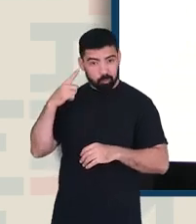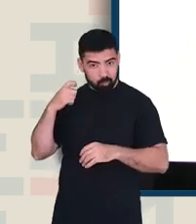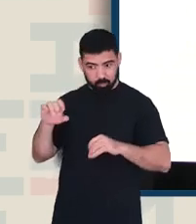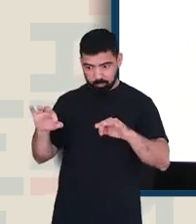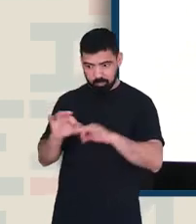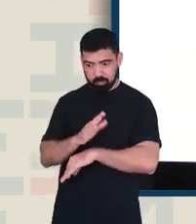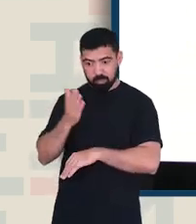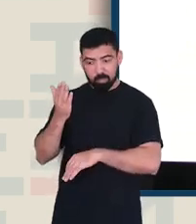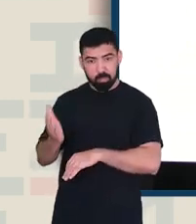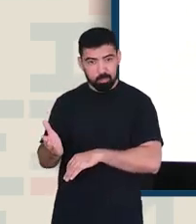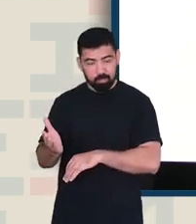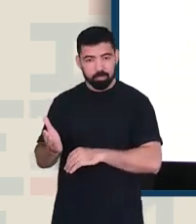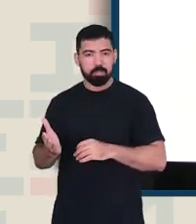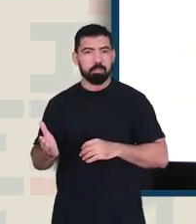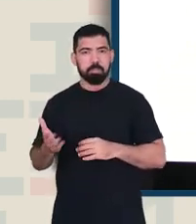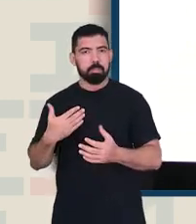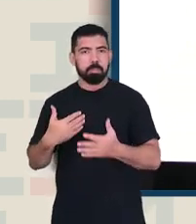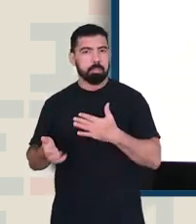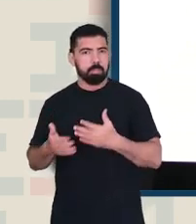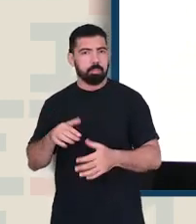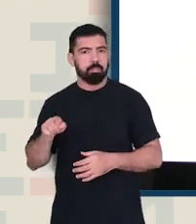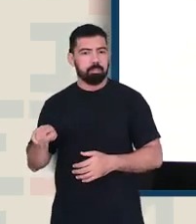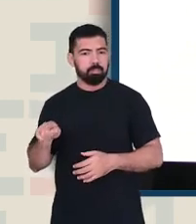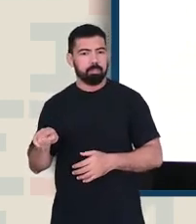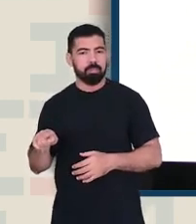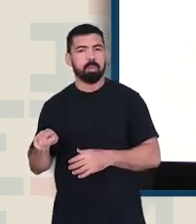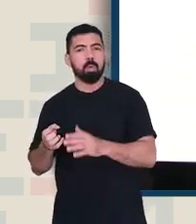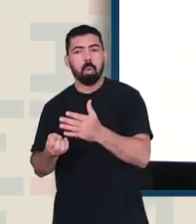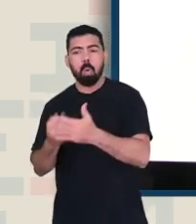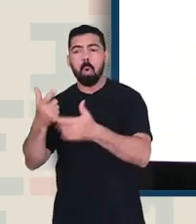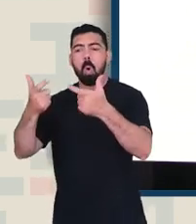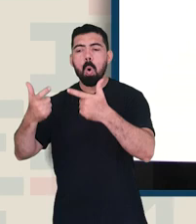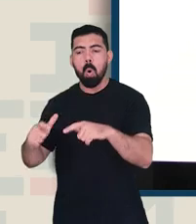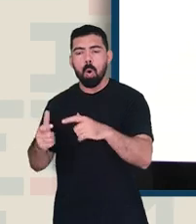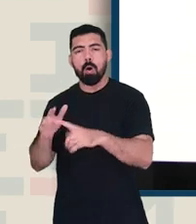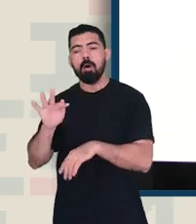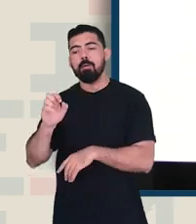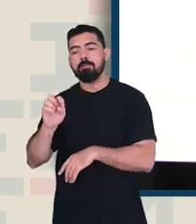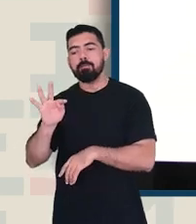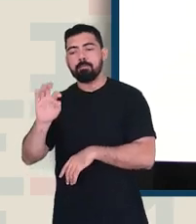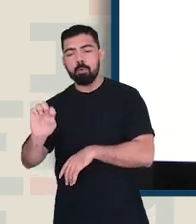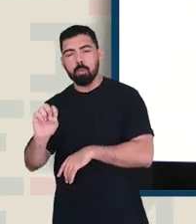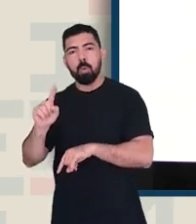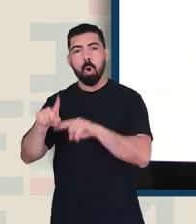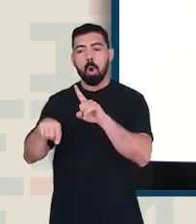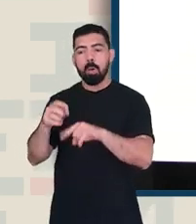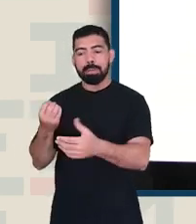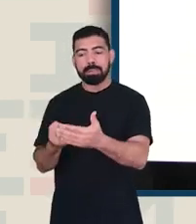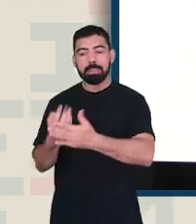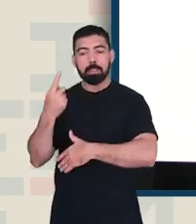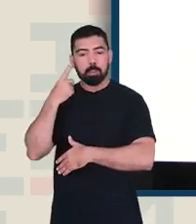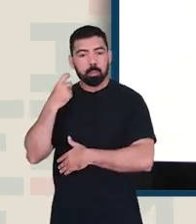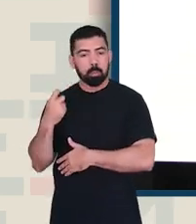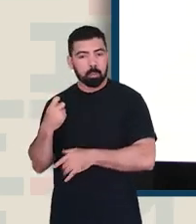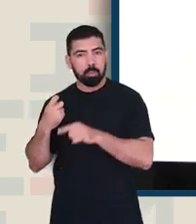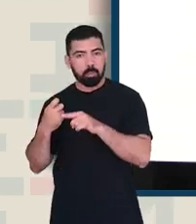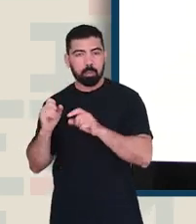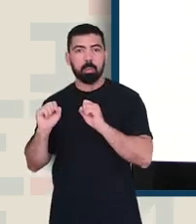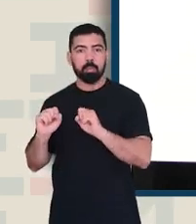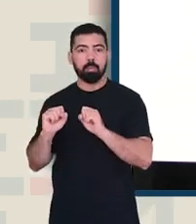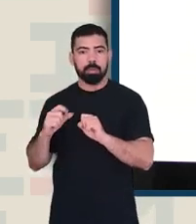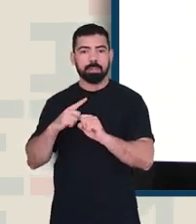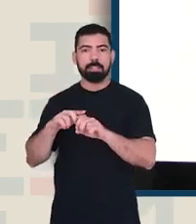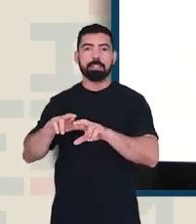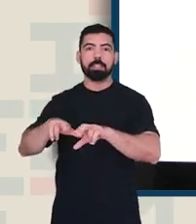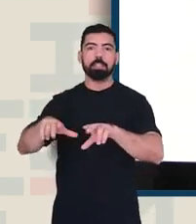dito, independente daquela fonte ou daquele objeto que criou esse som, pode ter